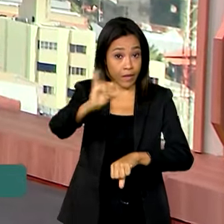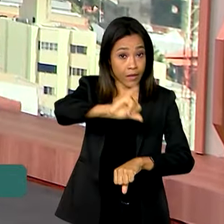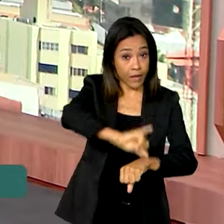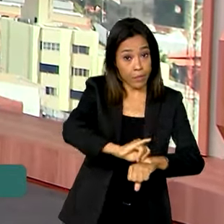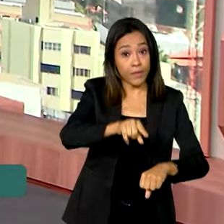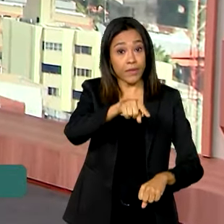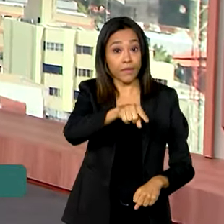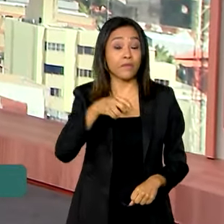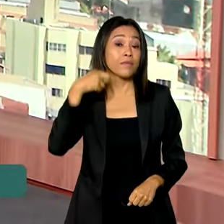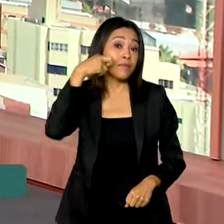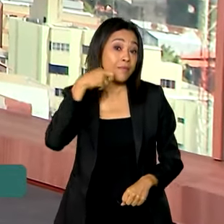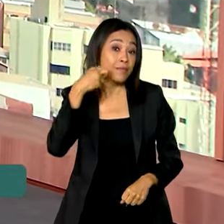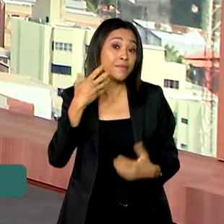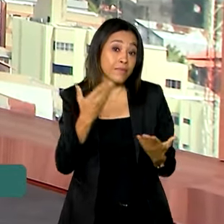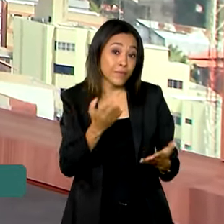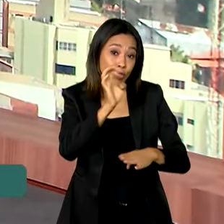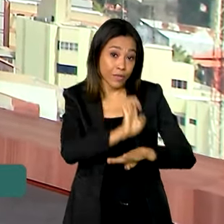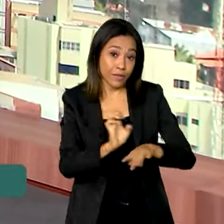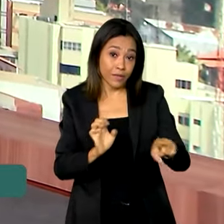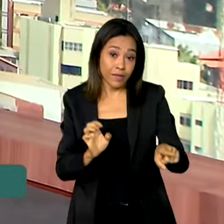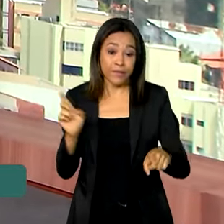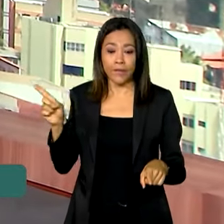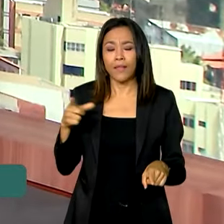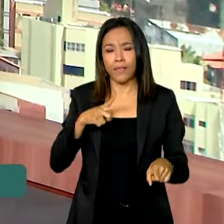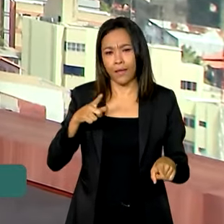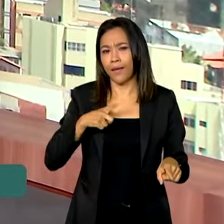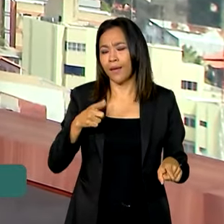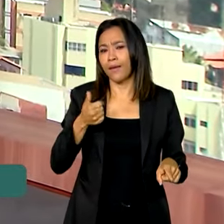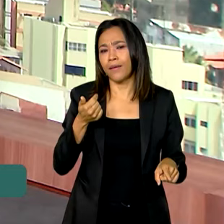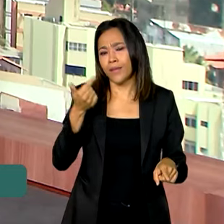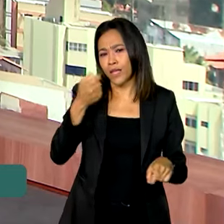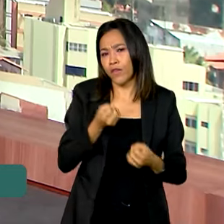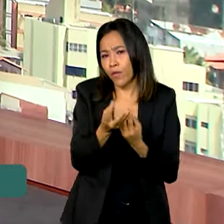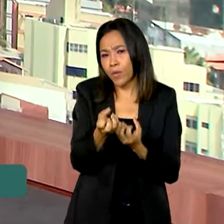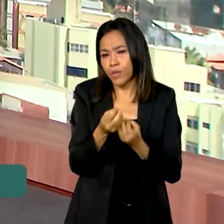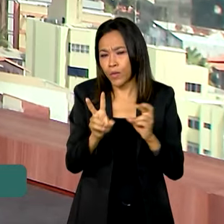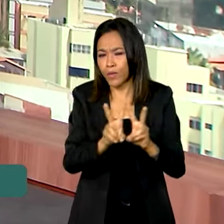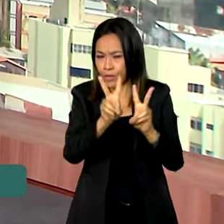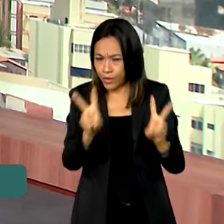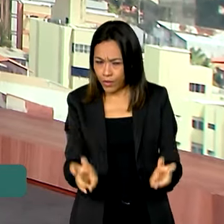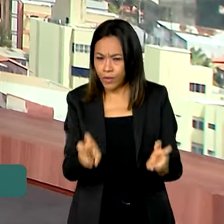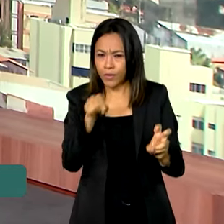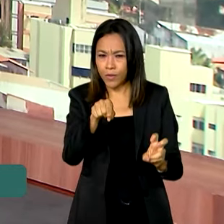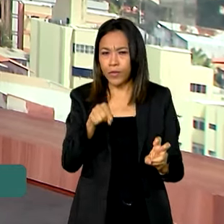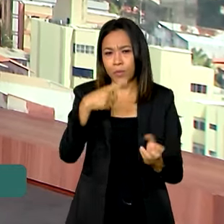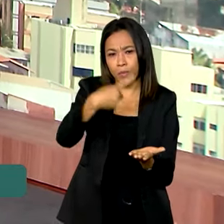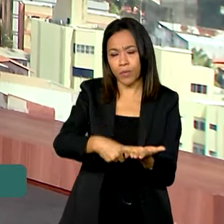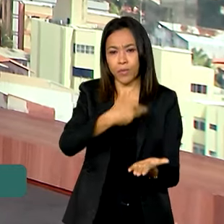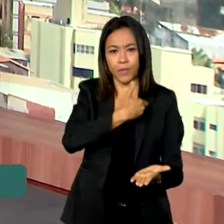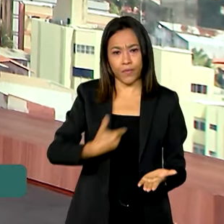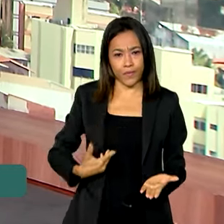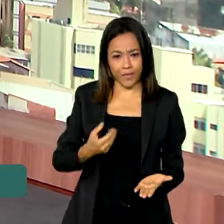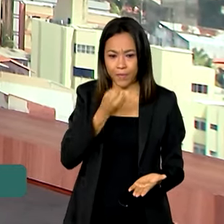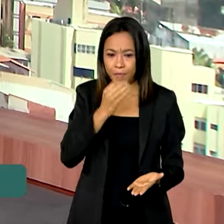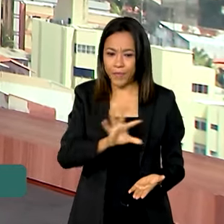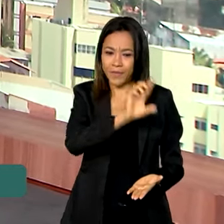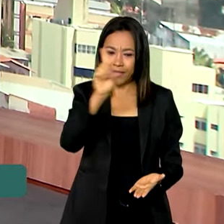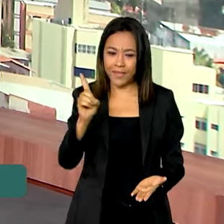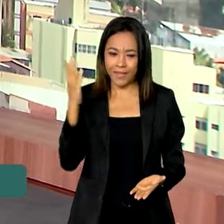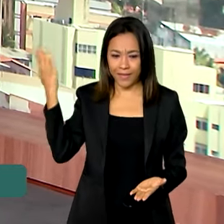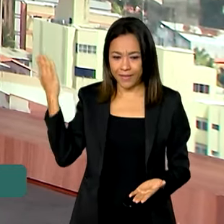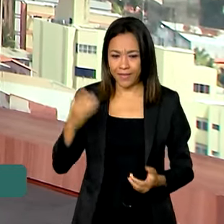do Norte e tem mais informações sobre esta agenda do presidente Lula por lá. Bom dia, Luciana.